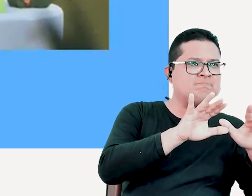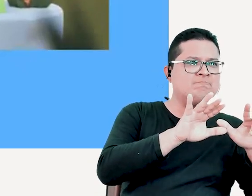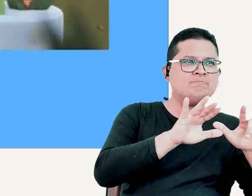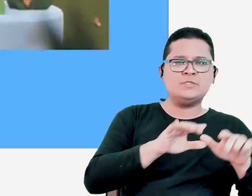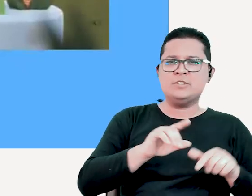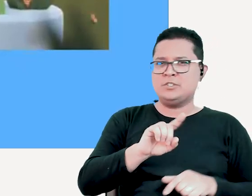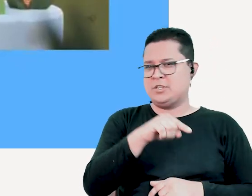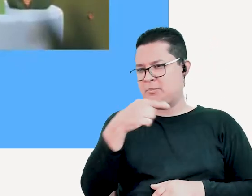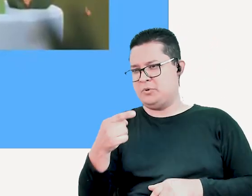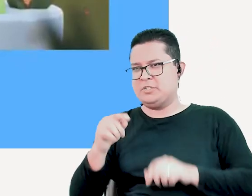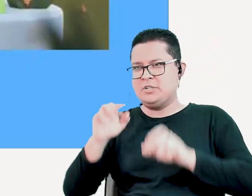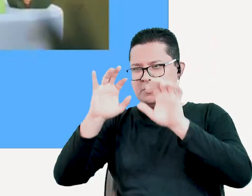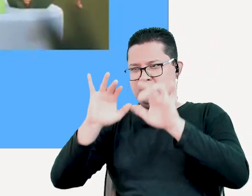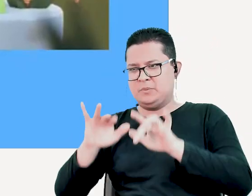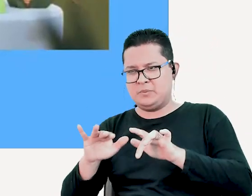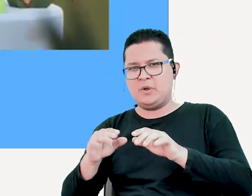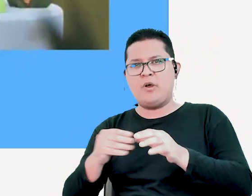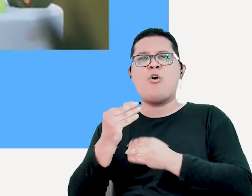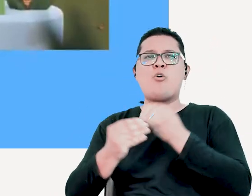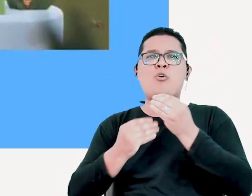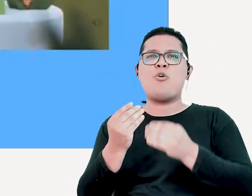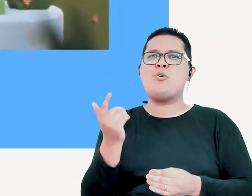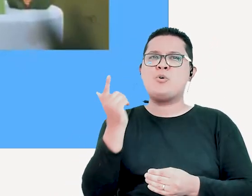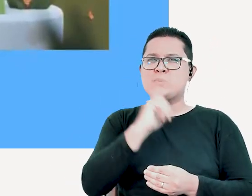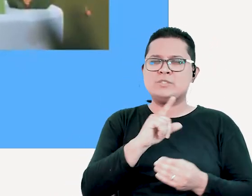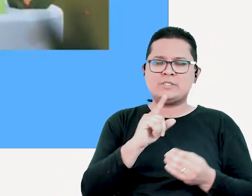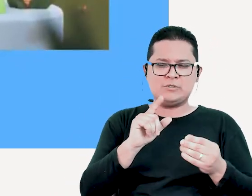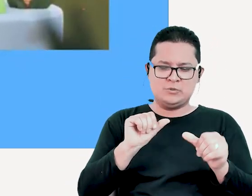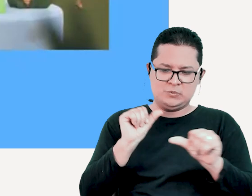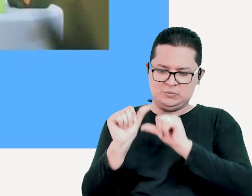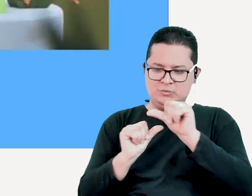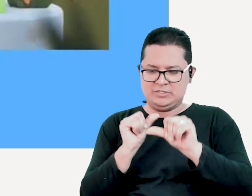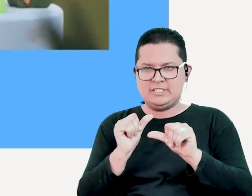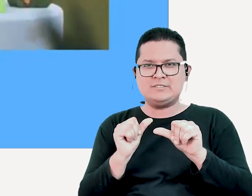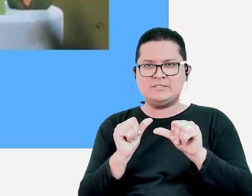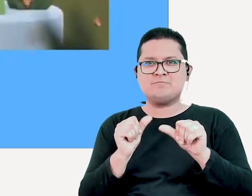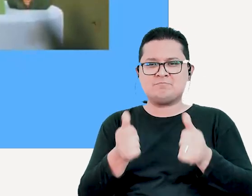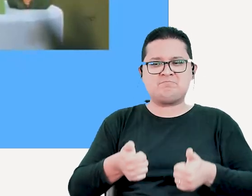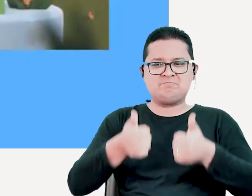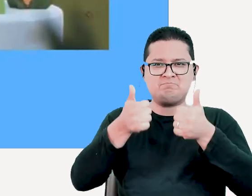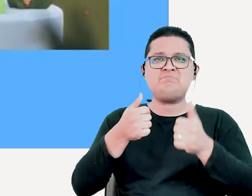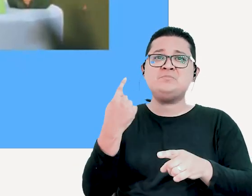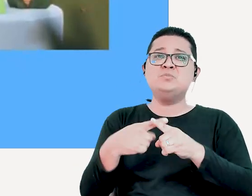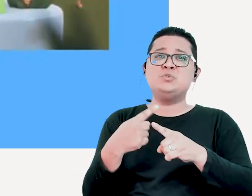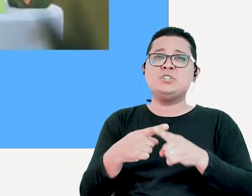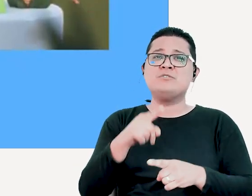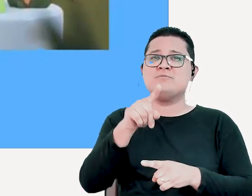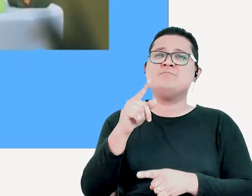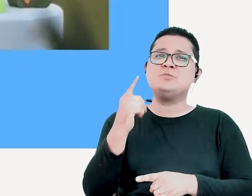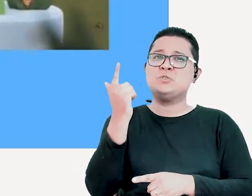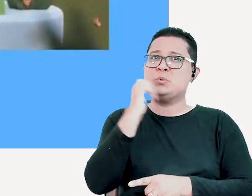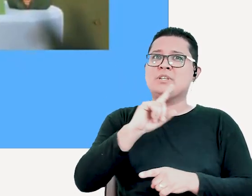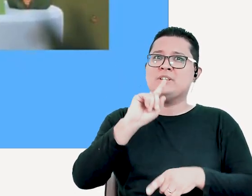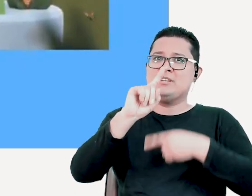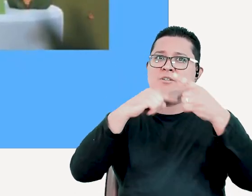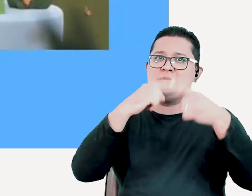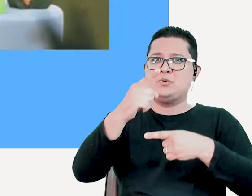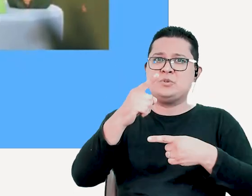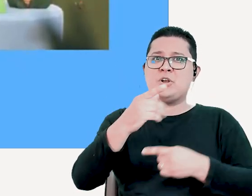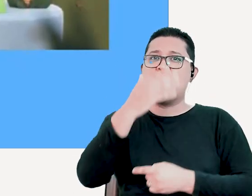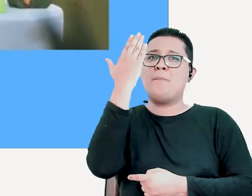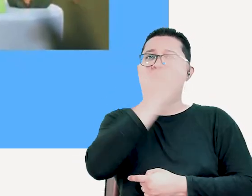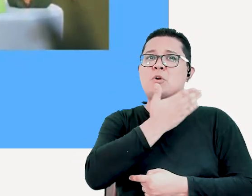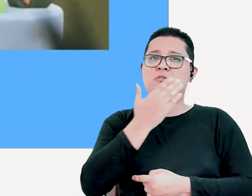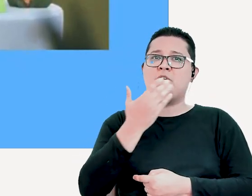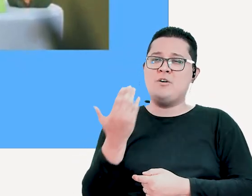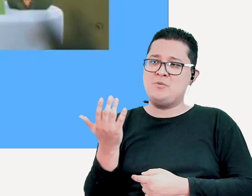esse conteúdo. Então, sempre tenha esse antes e depois, até para a gente conseguir comprovar o que melhorou quando a gente escala todos